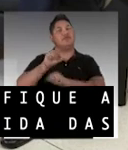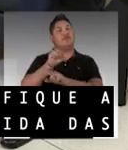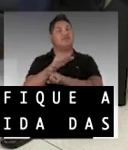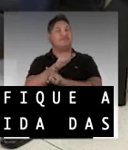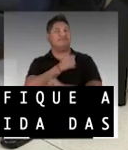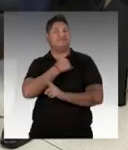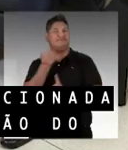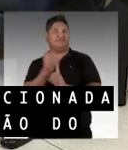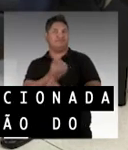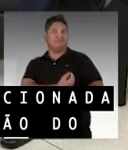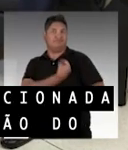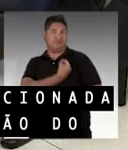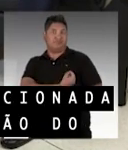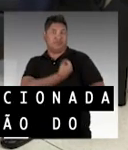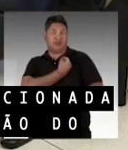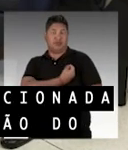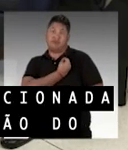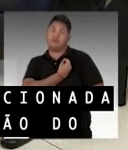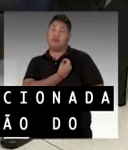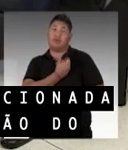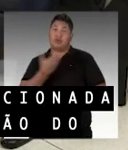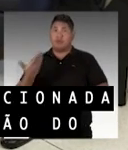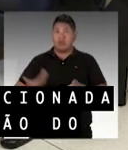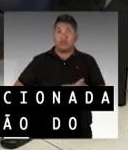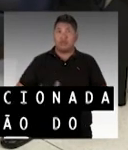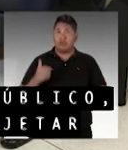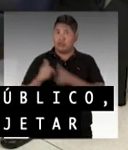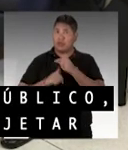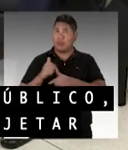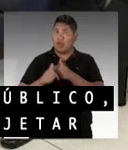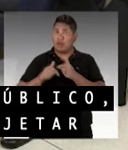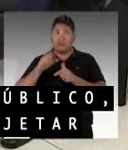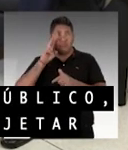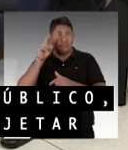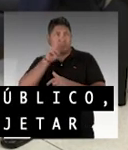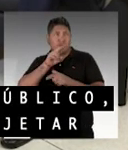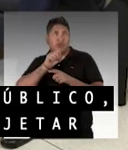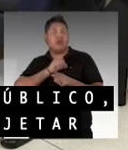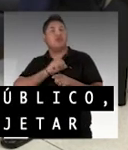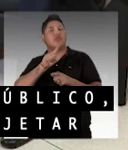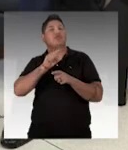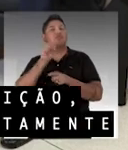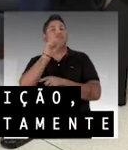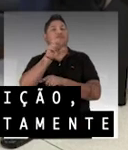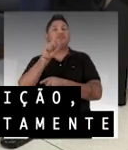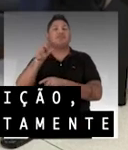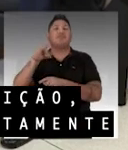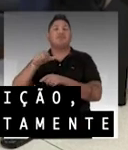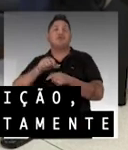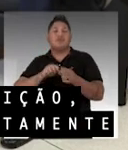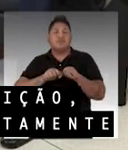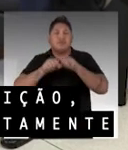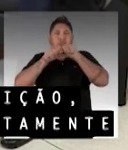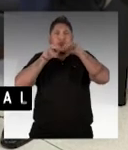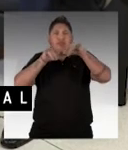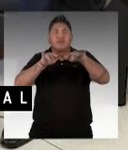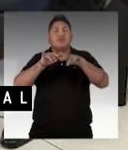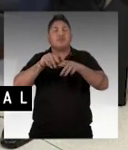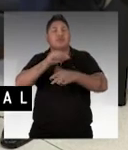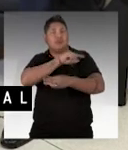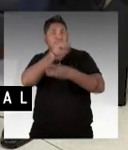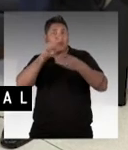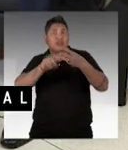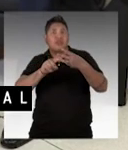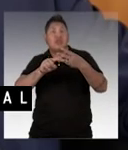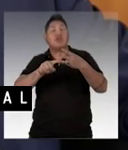transformação da vida das pessoas proporcionada pela atuação do Ministério Público, a gente projetar a instituição e seria exatamente projeção